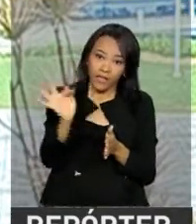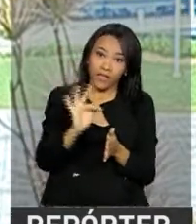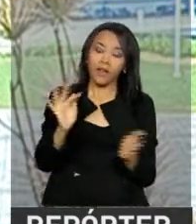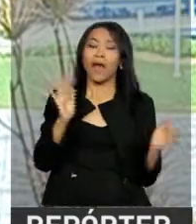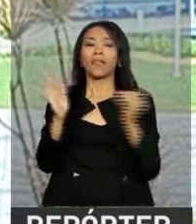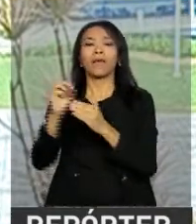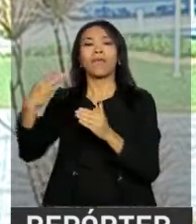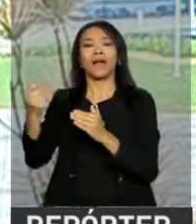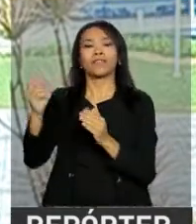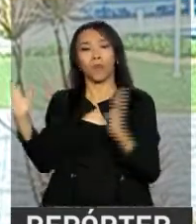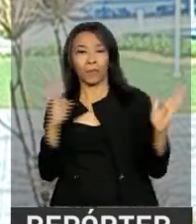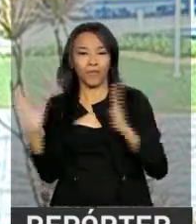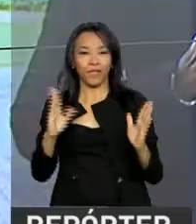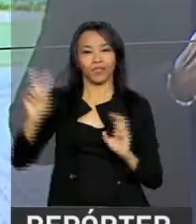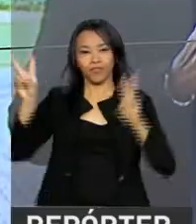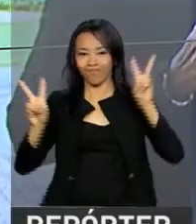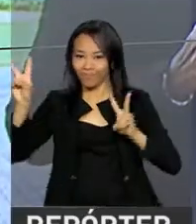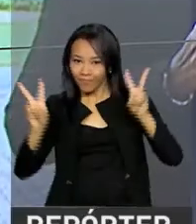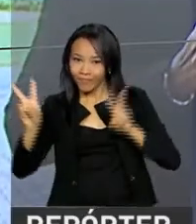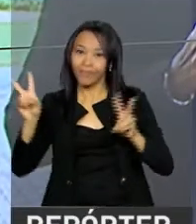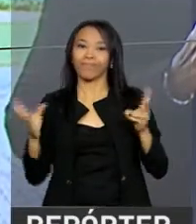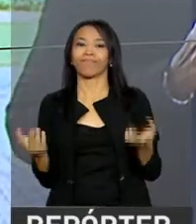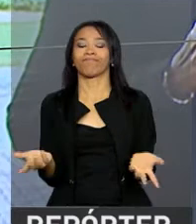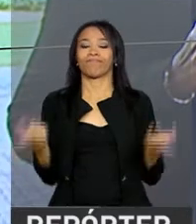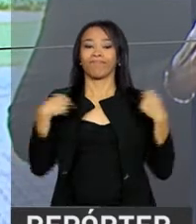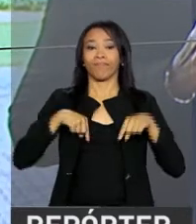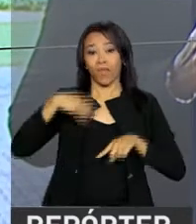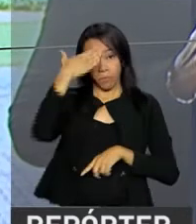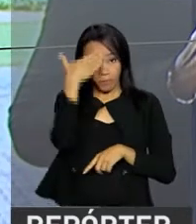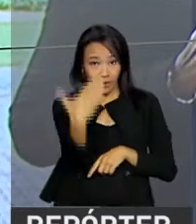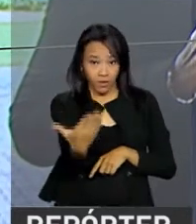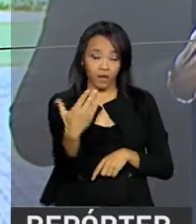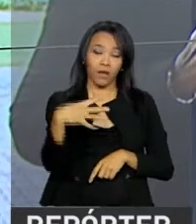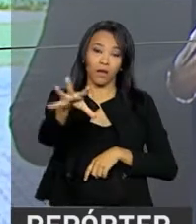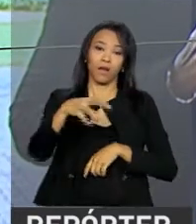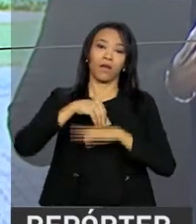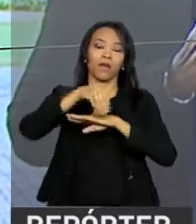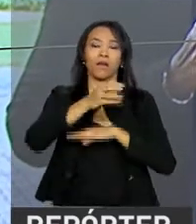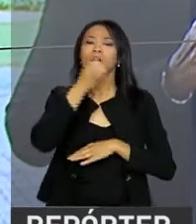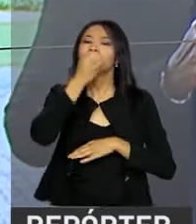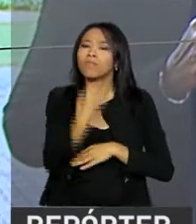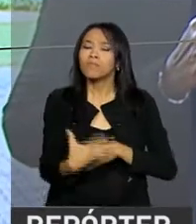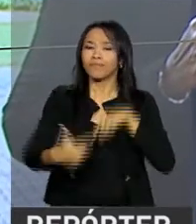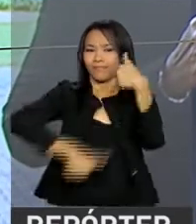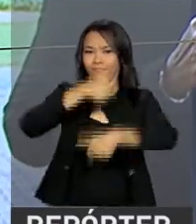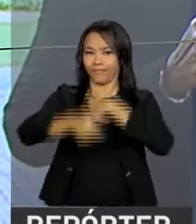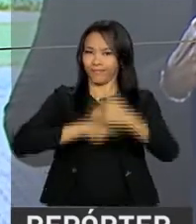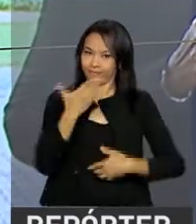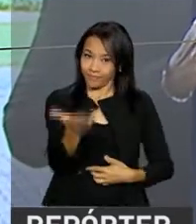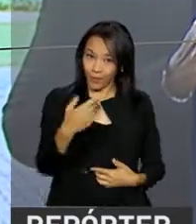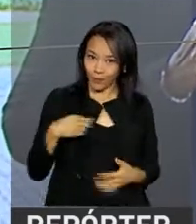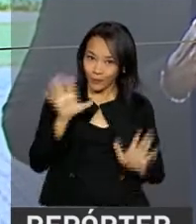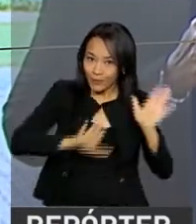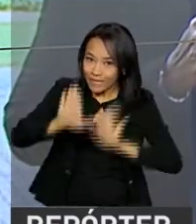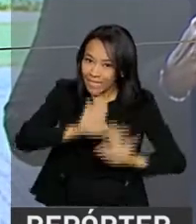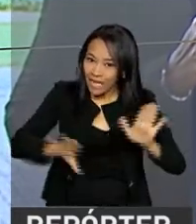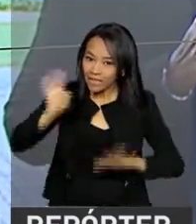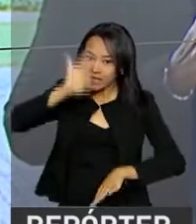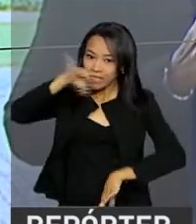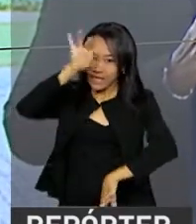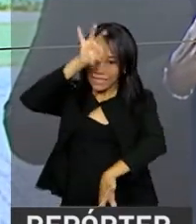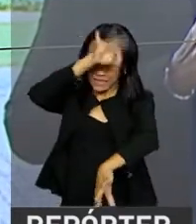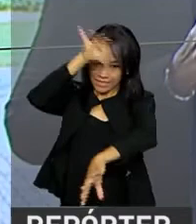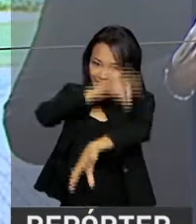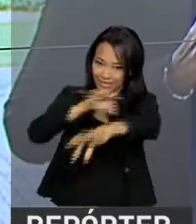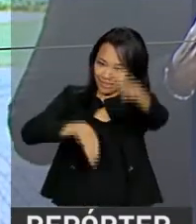voto com vocês é luís ma e no pi obrigado pelas informações bom trabalho pra você e aí tomar cuidado com esses pms logo aí tem